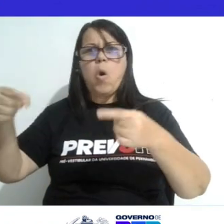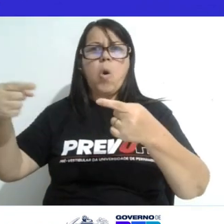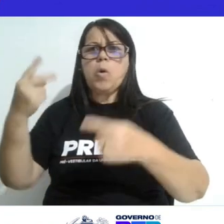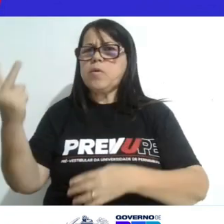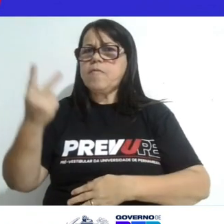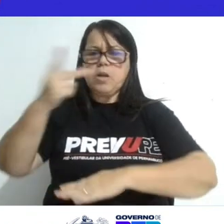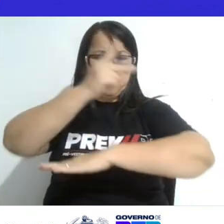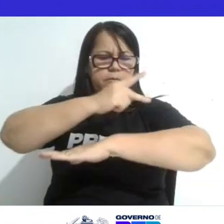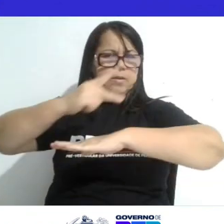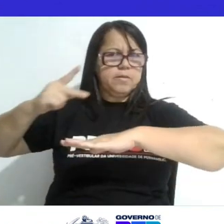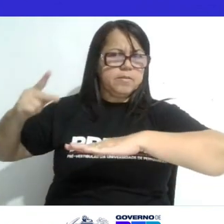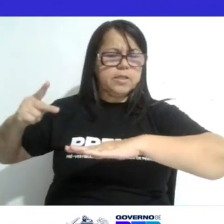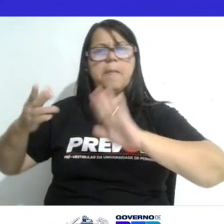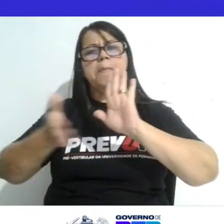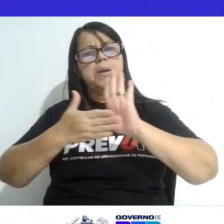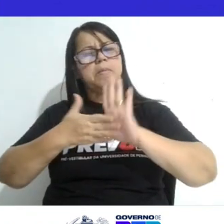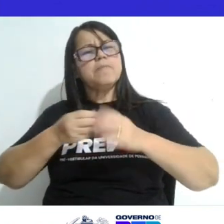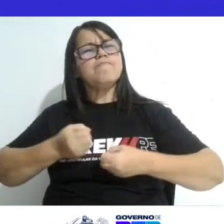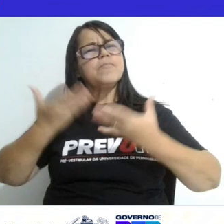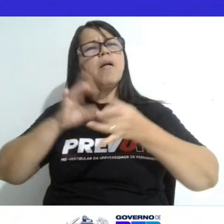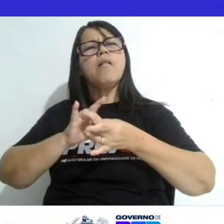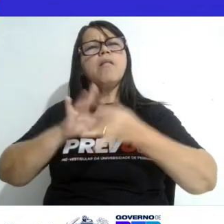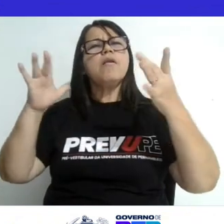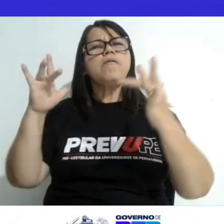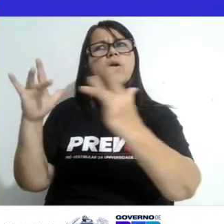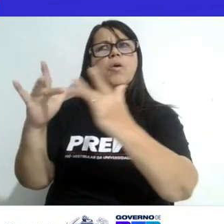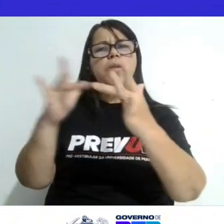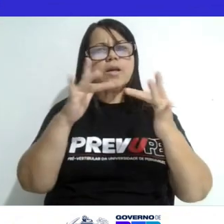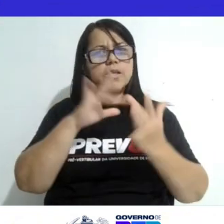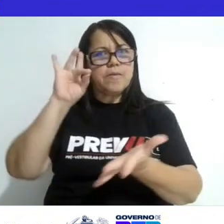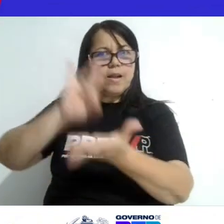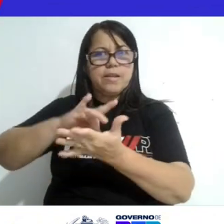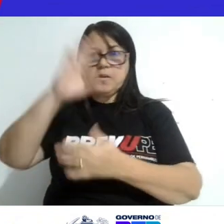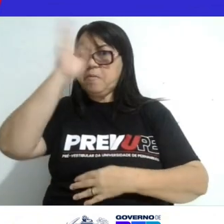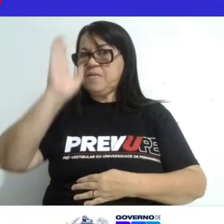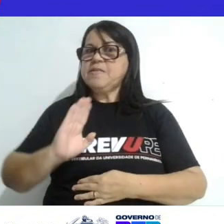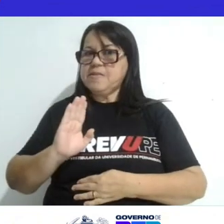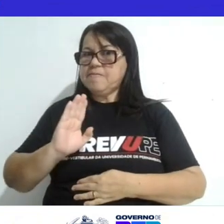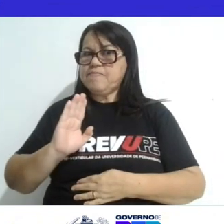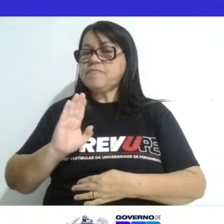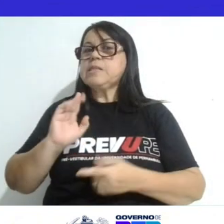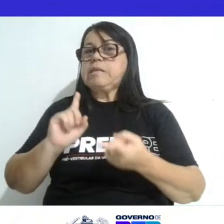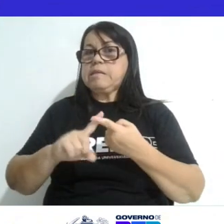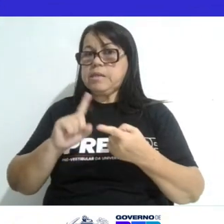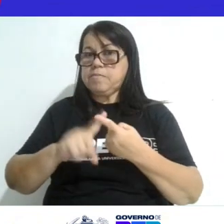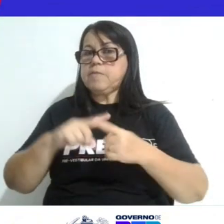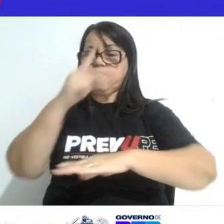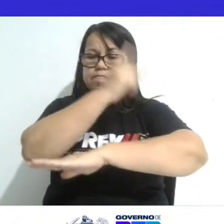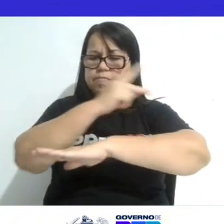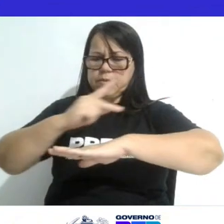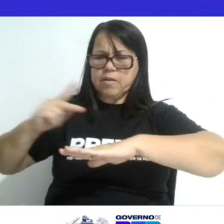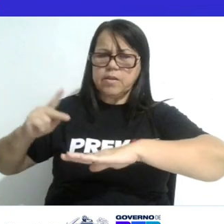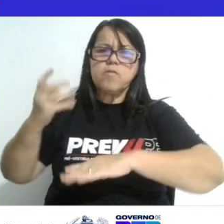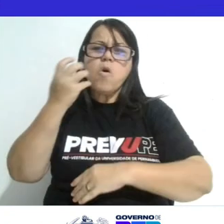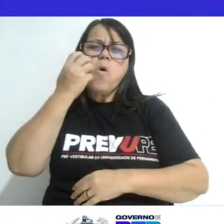parnasianos propondo uma poesia mais livre e conectada com as realidades do Brasil ainda assim o parnasianismo deixou um